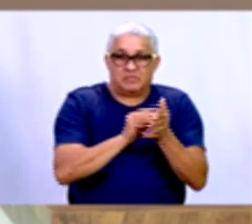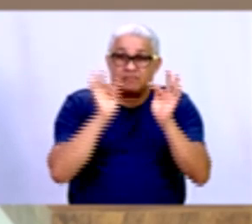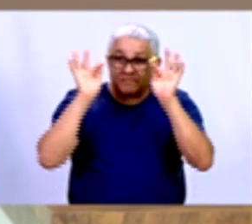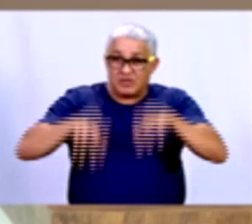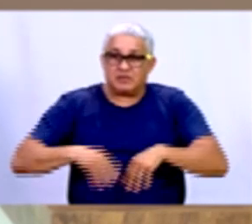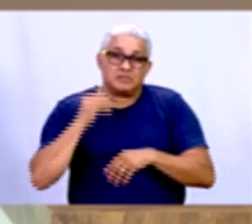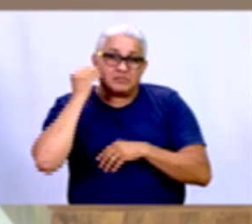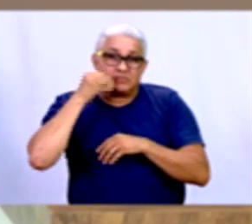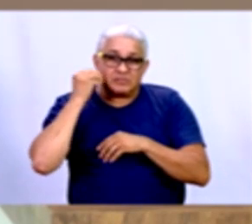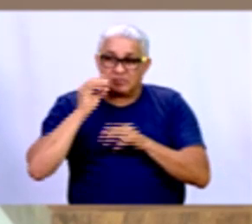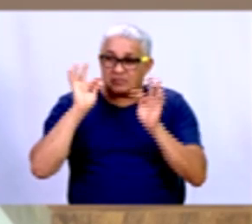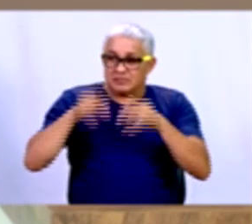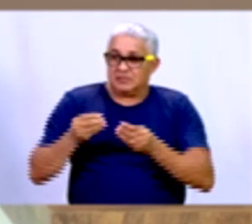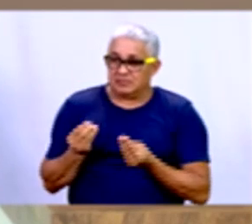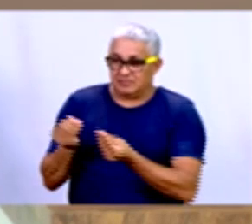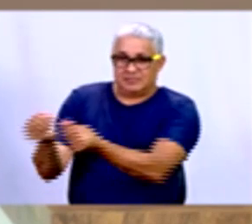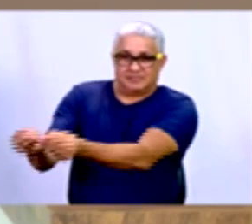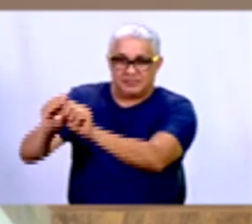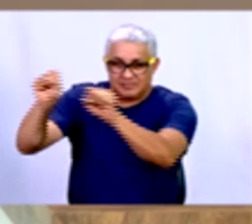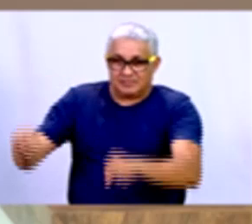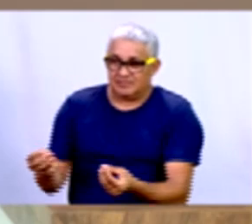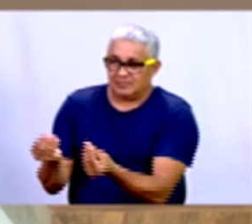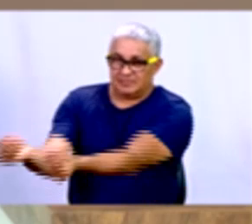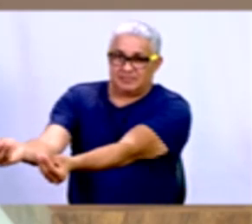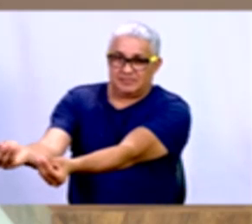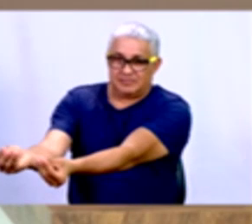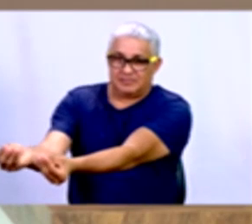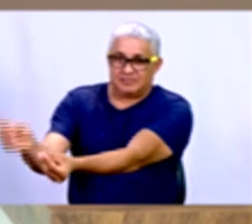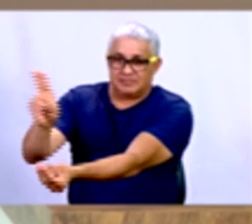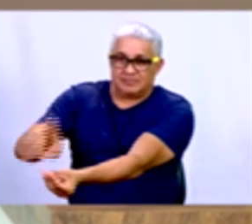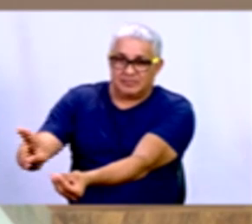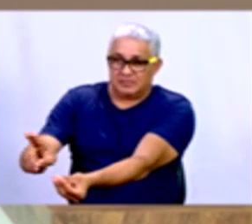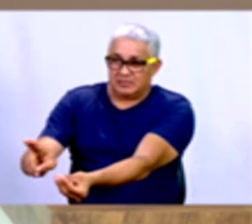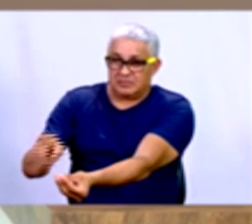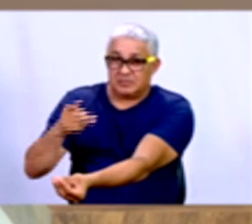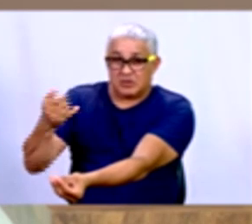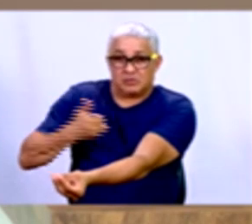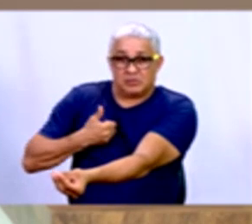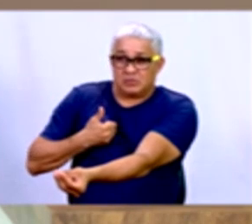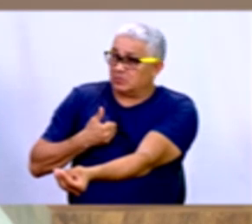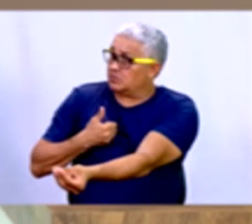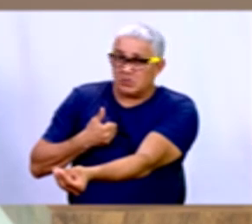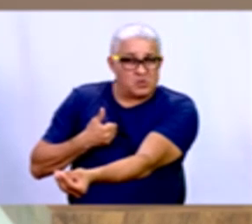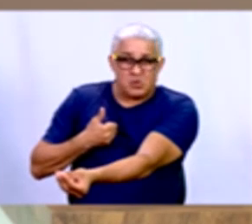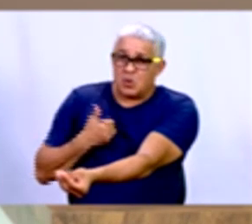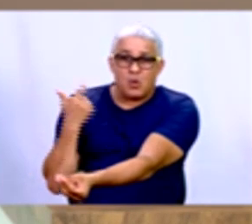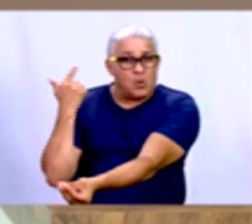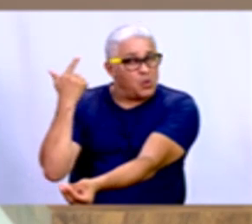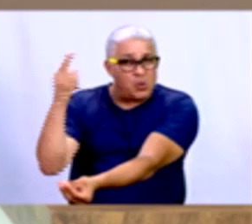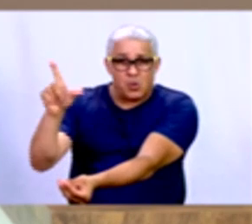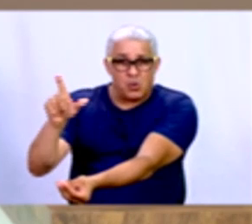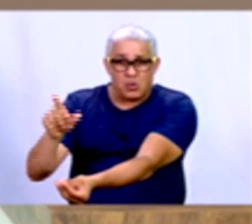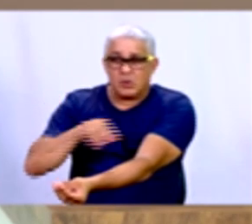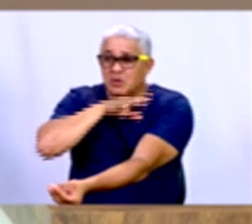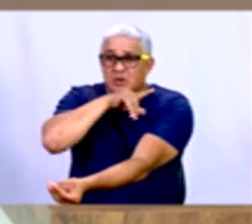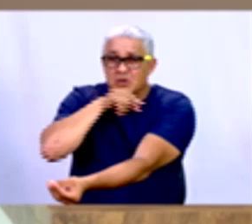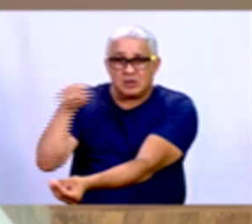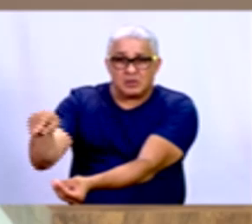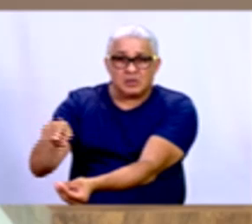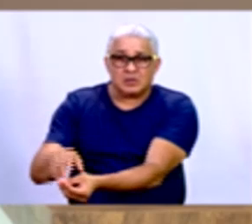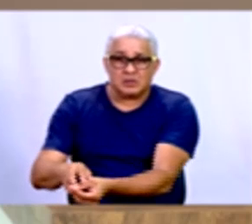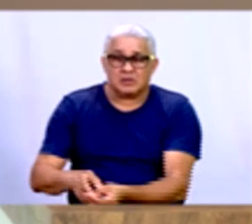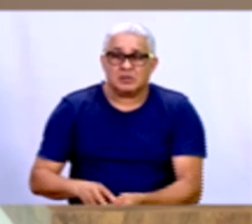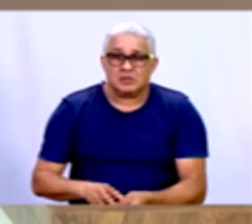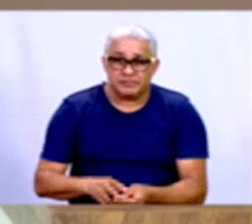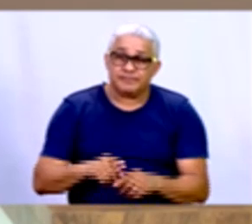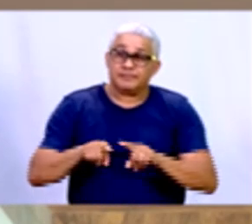teve, chegou no final, quando entregamos o sistema, o usuário falou que não era bem aquilo que ele queria, que a interface não agradou muito, mas de certa forma